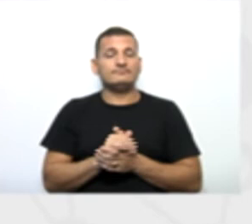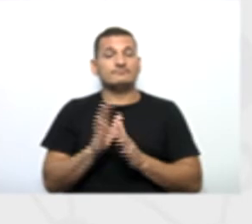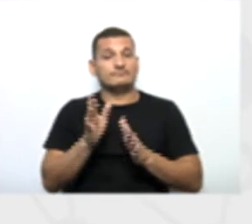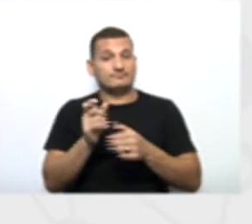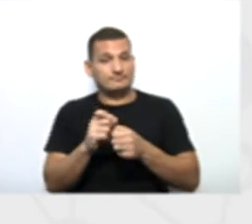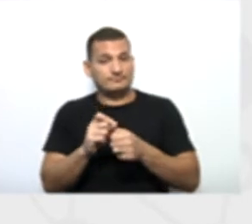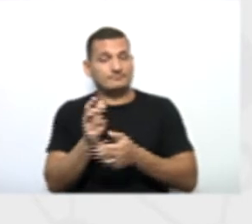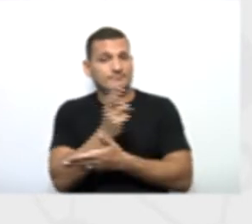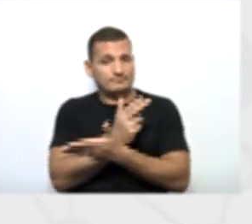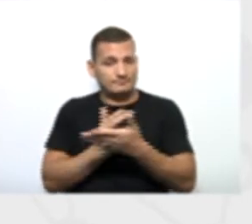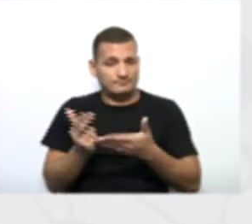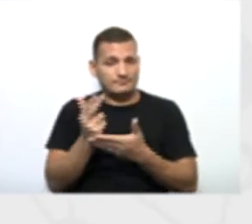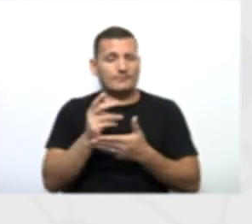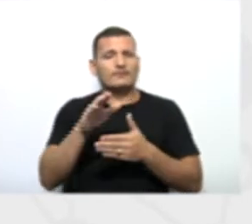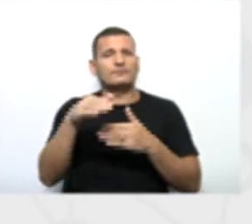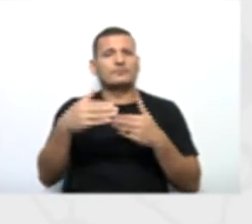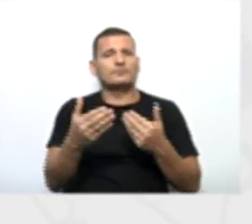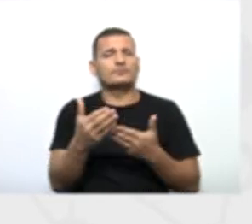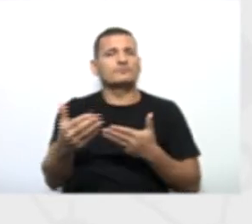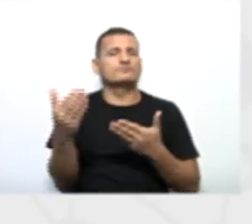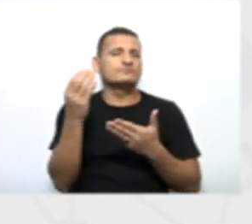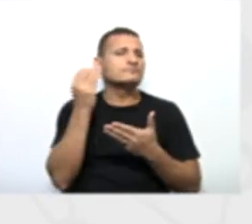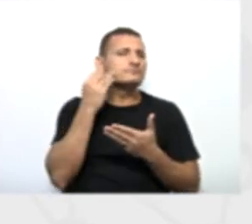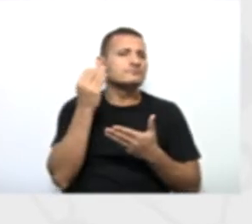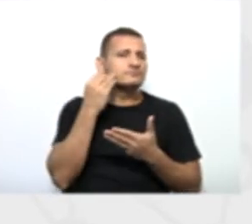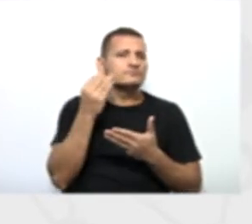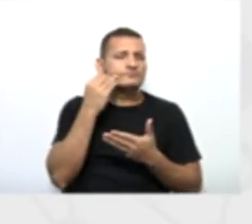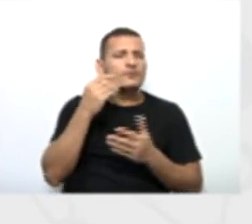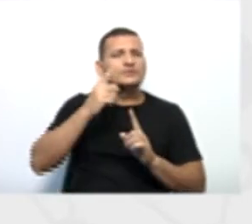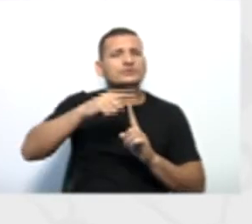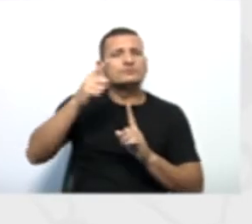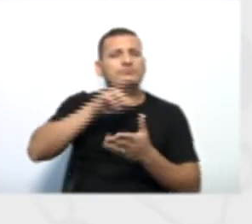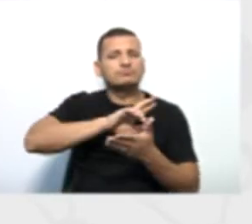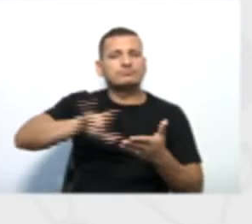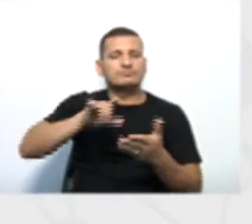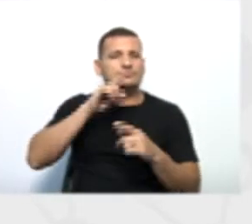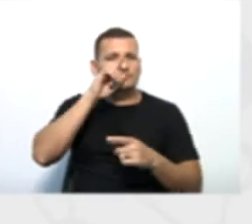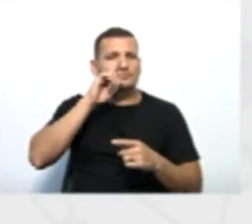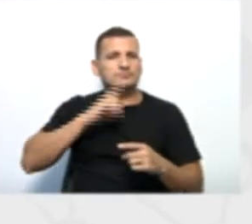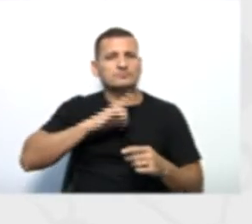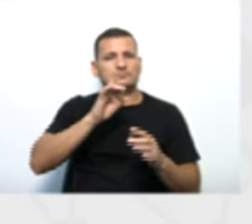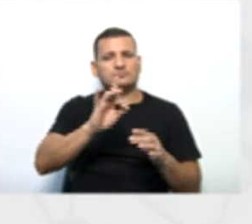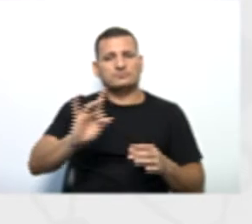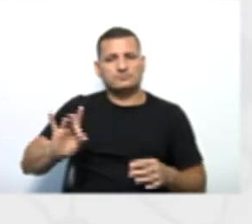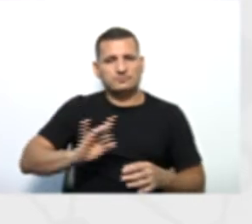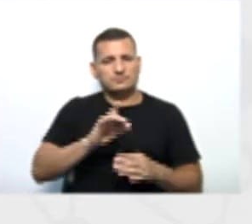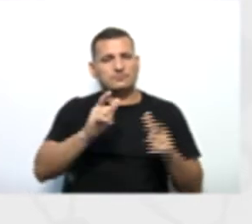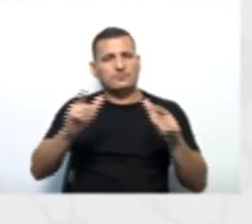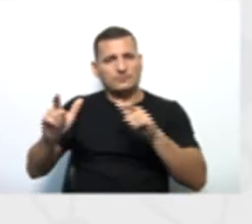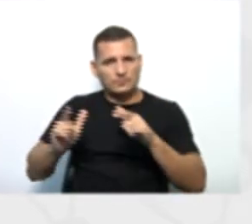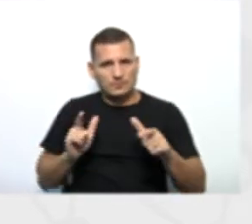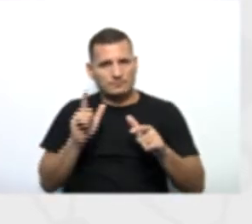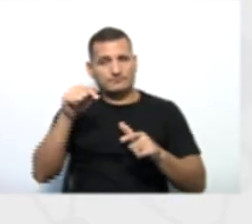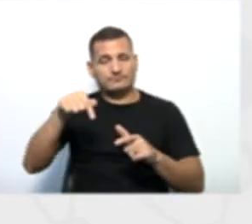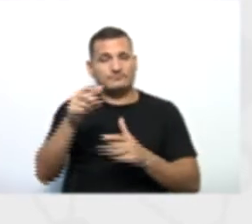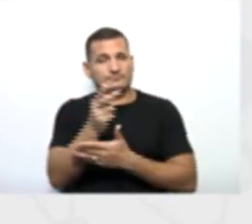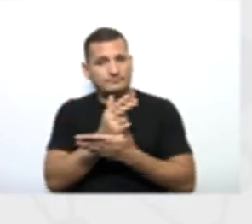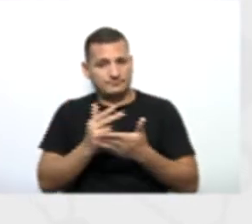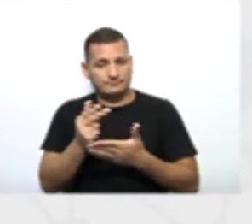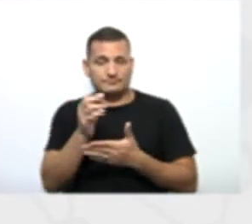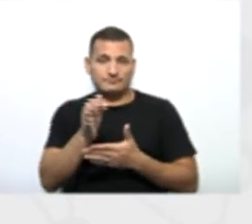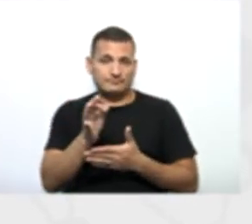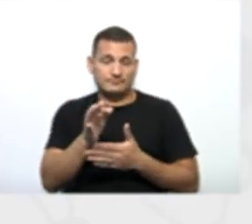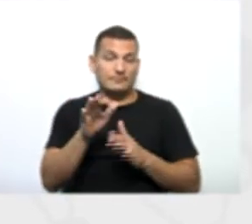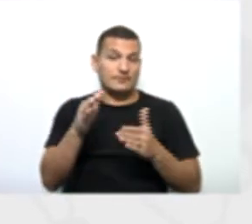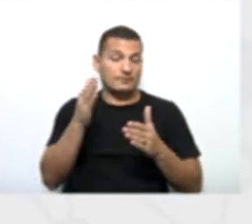vamos começar então a verificar os tipos de riscos que existem em cada ambiente deste mapa. Claro